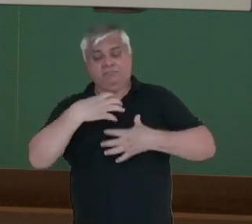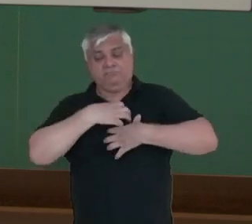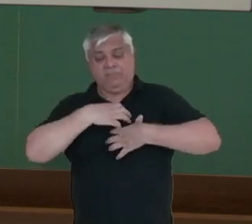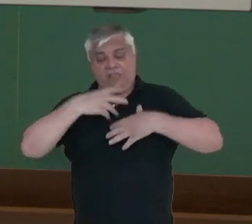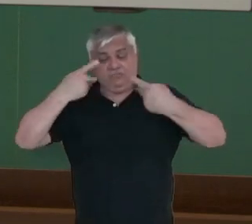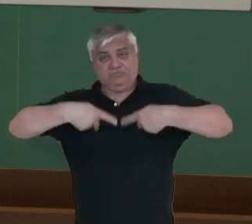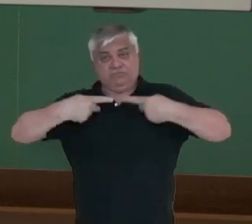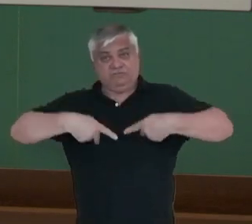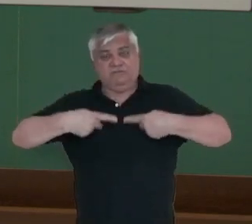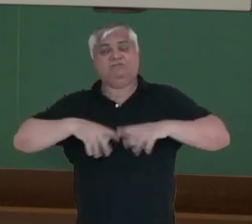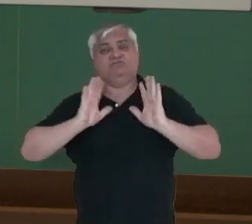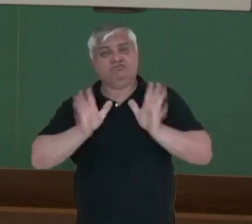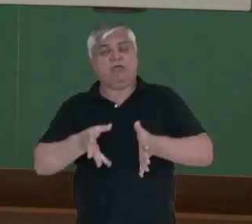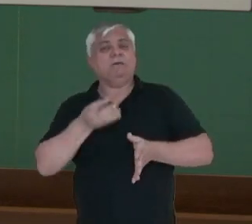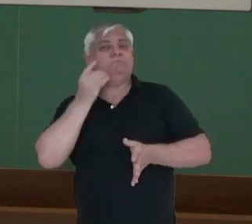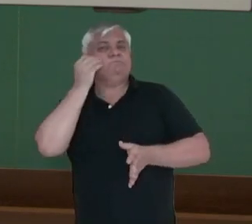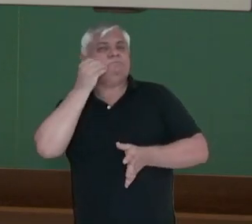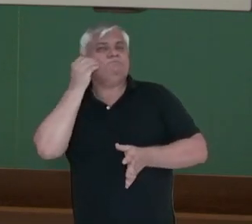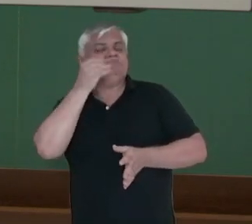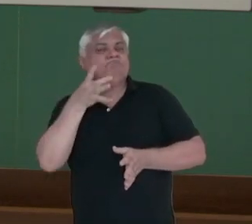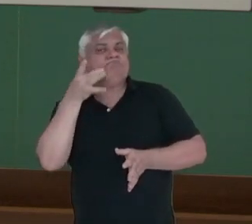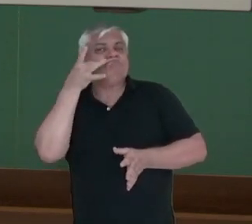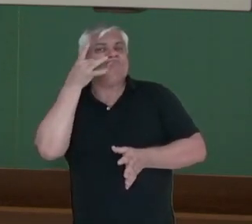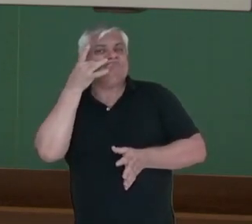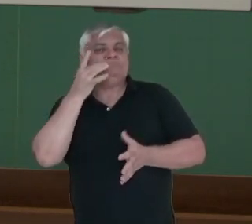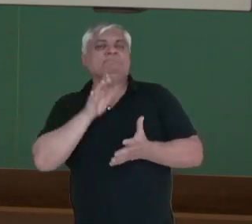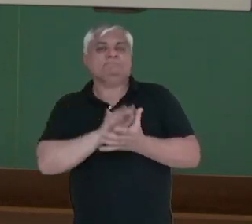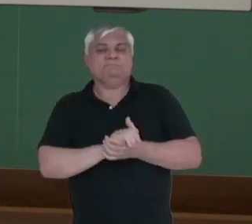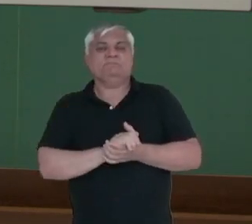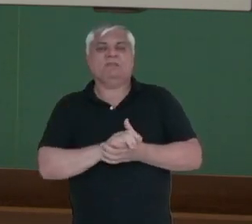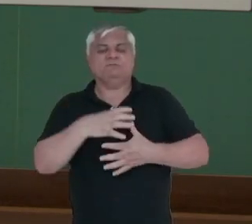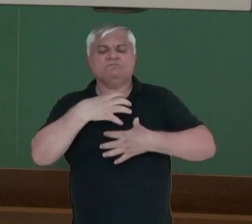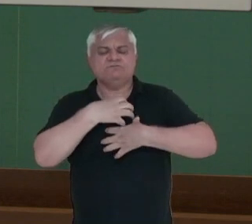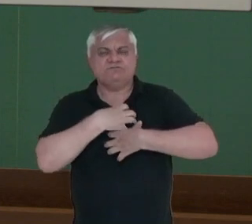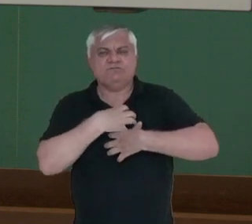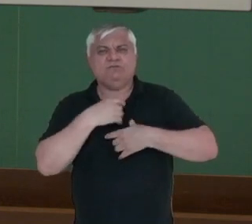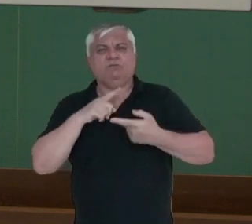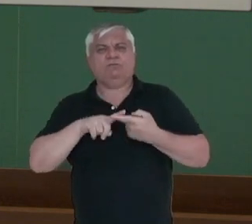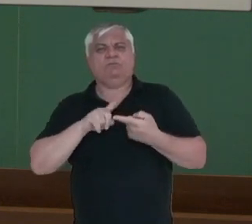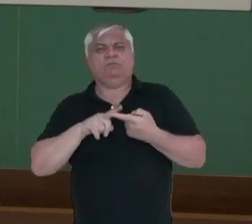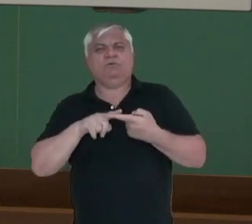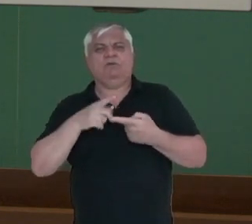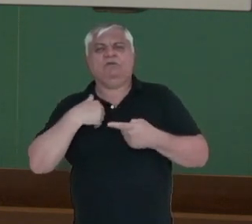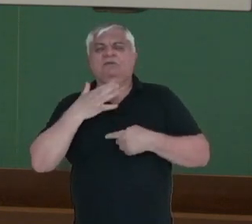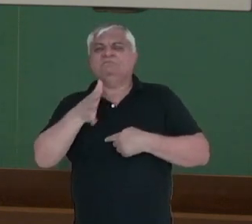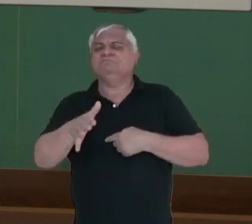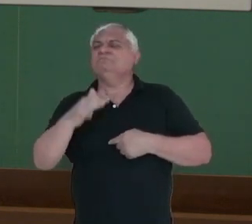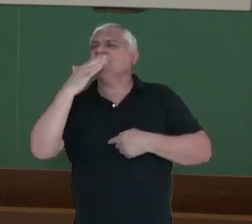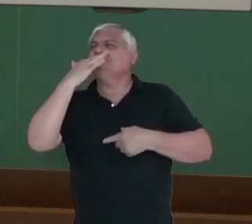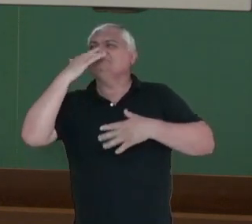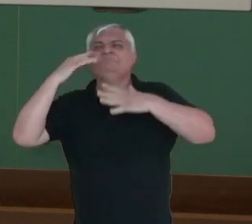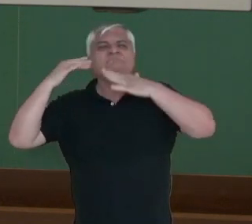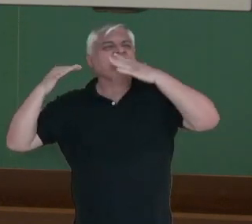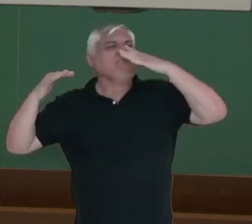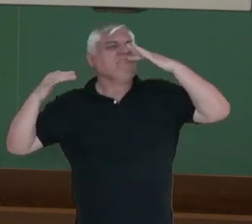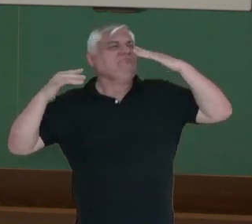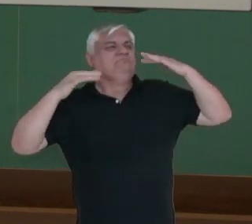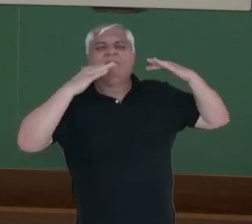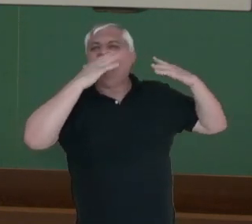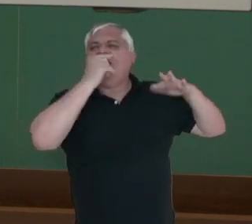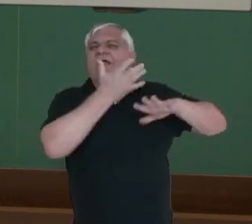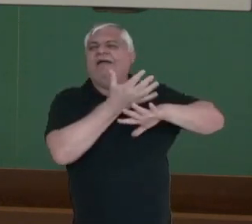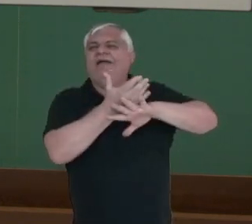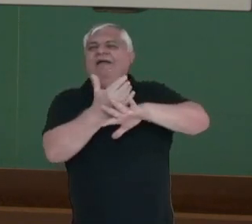da minha experiência cotidiana. Eu sinto lá, eu chego no campo, eu sinto o cheiro do campo,